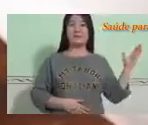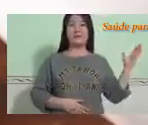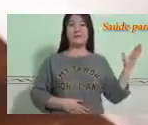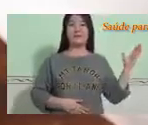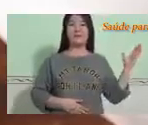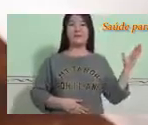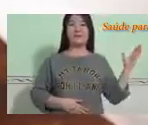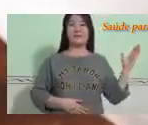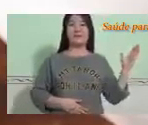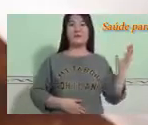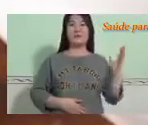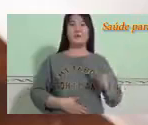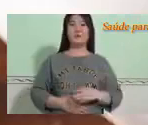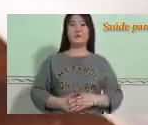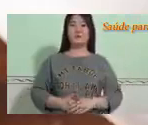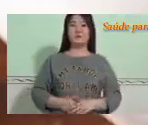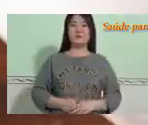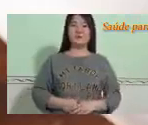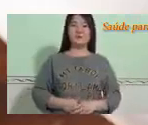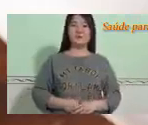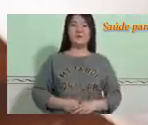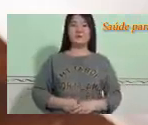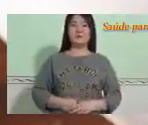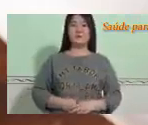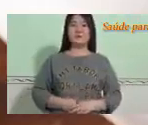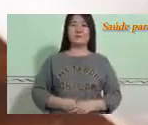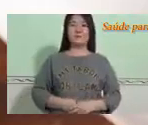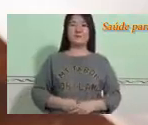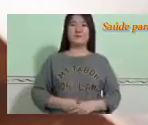controlar e acento agudo VISD a glicemia.